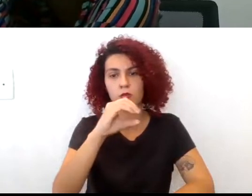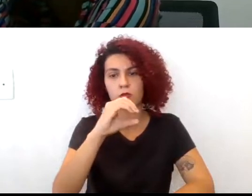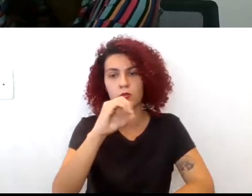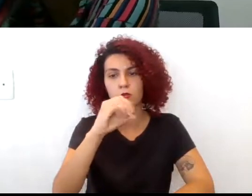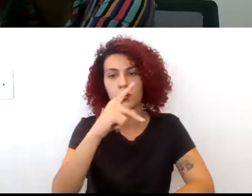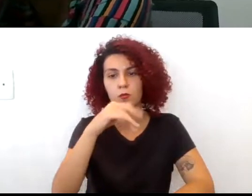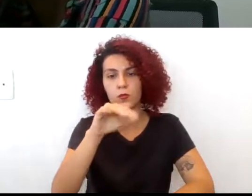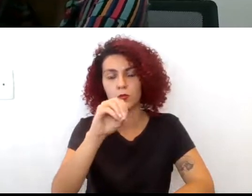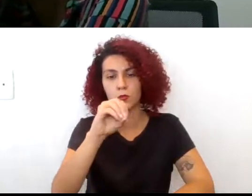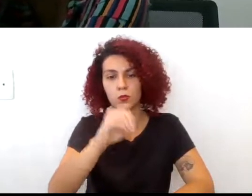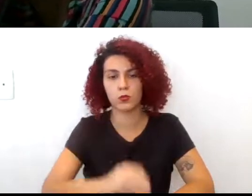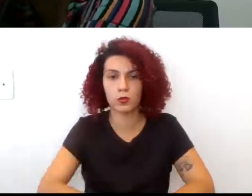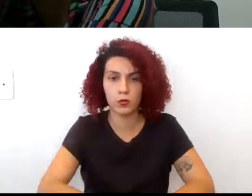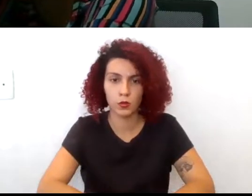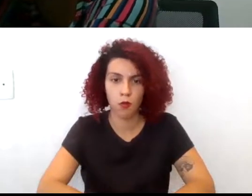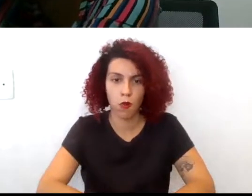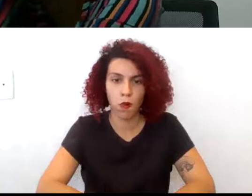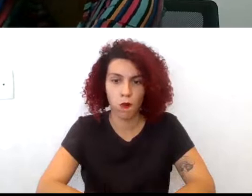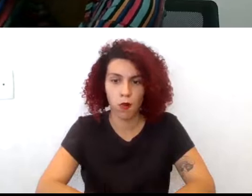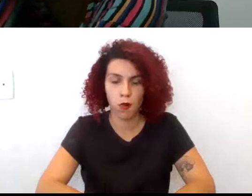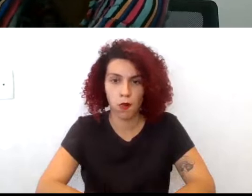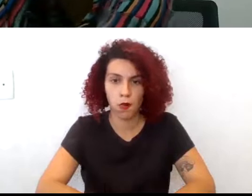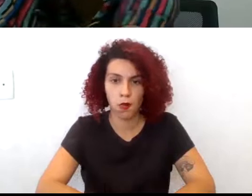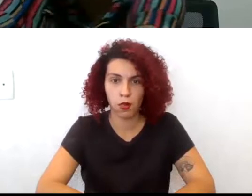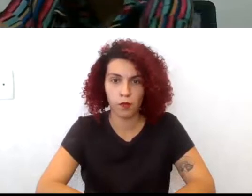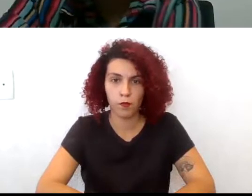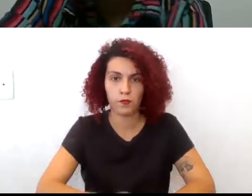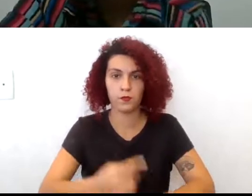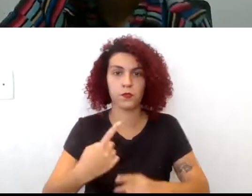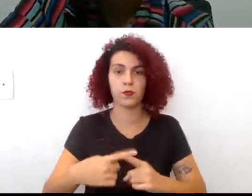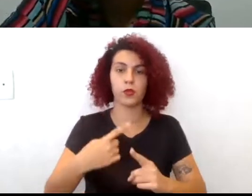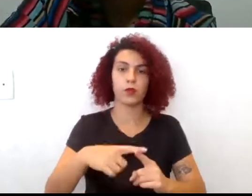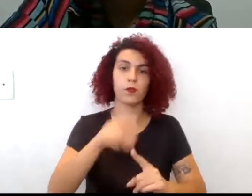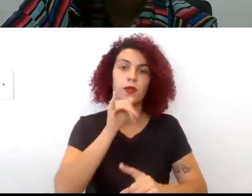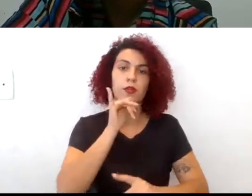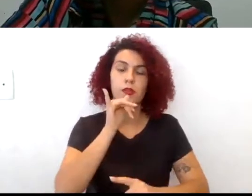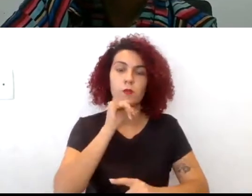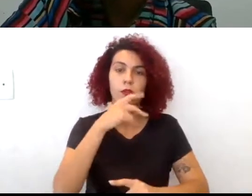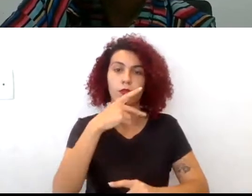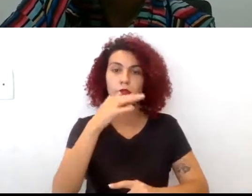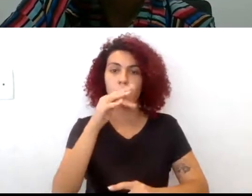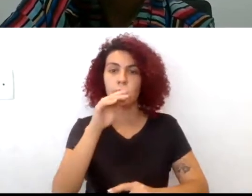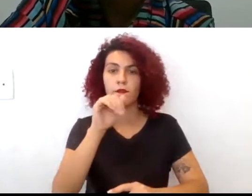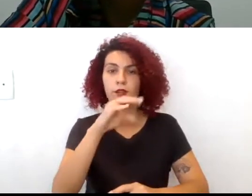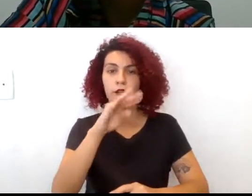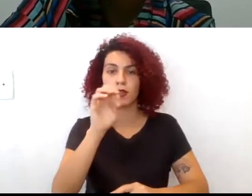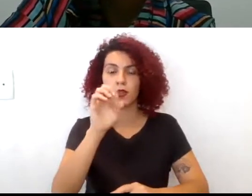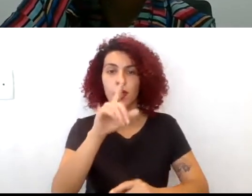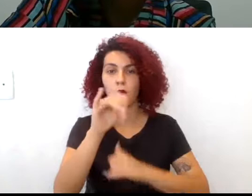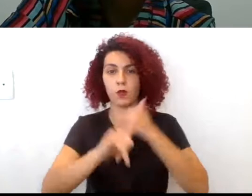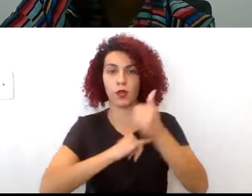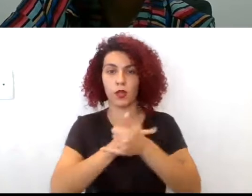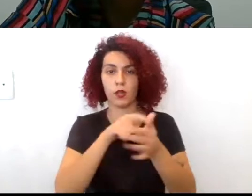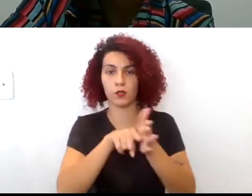aqui É porque quando você digita fractal e na internet